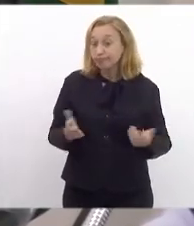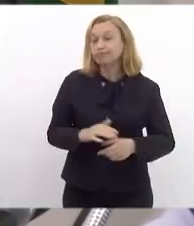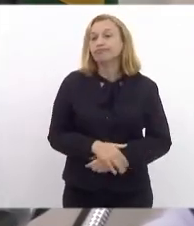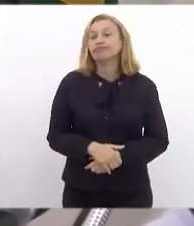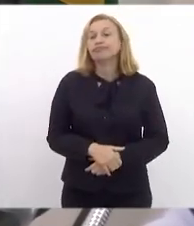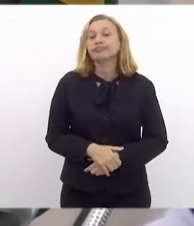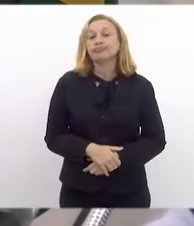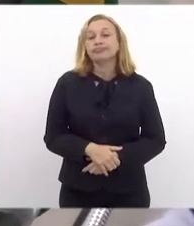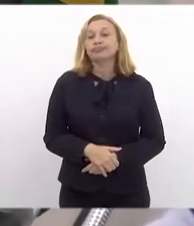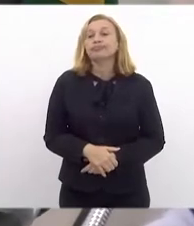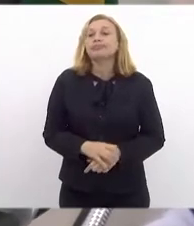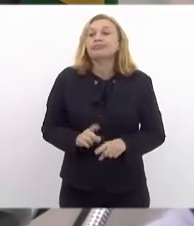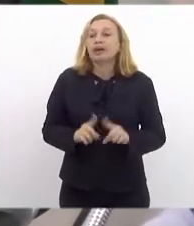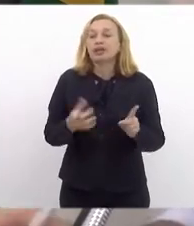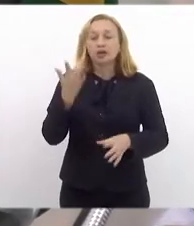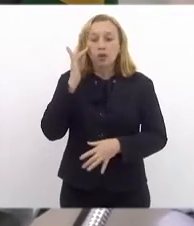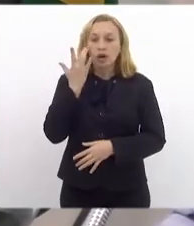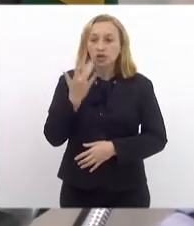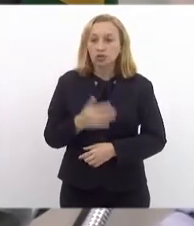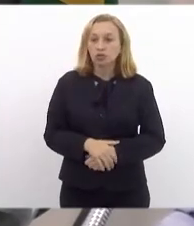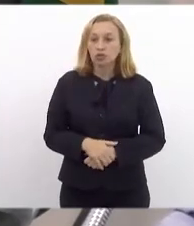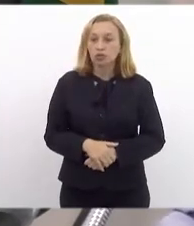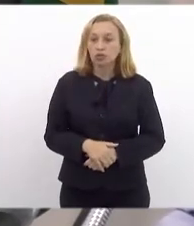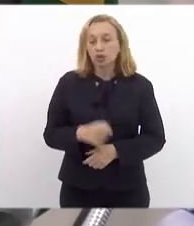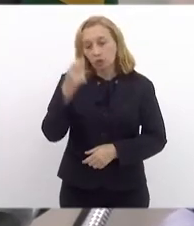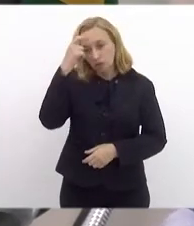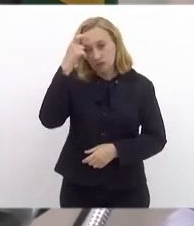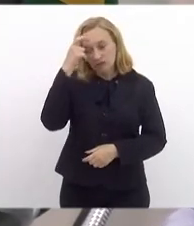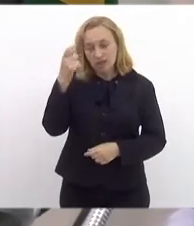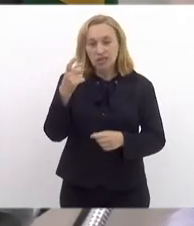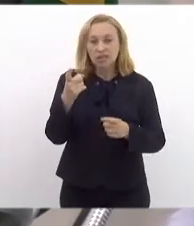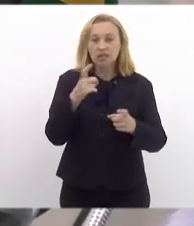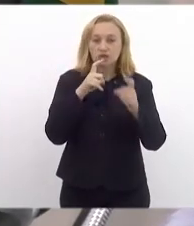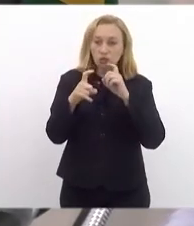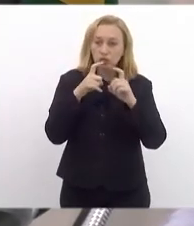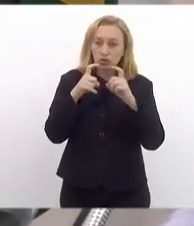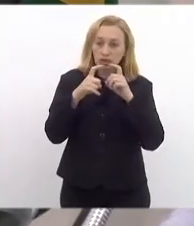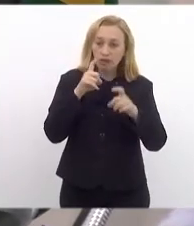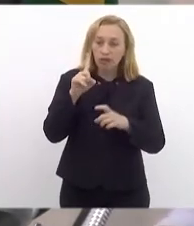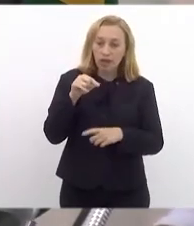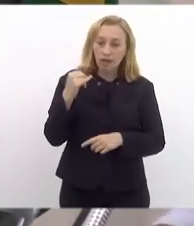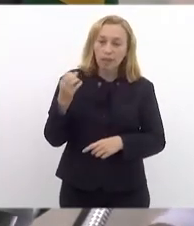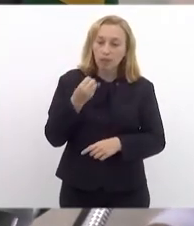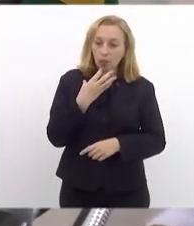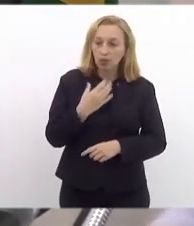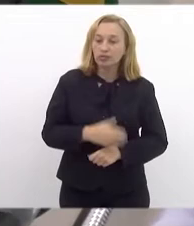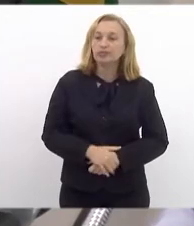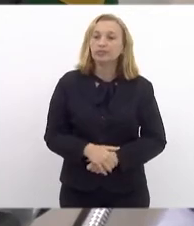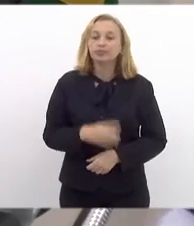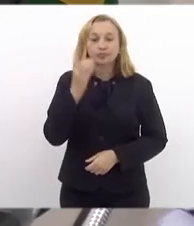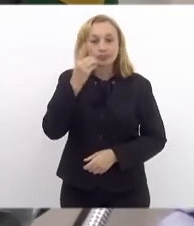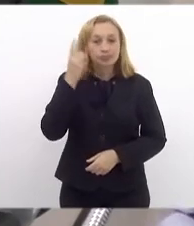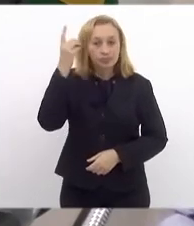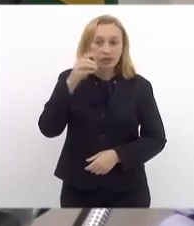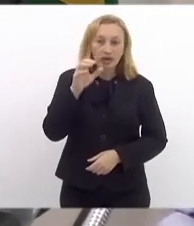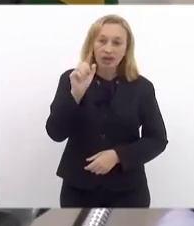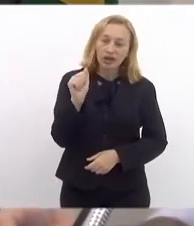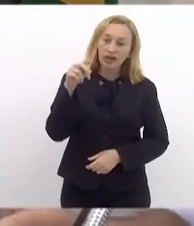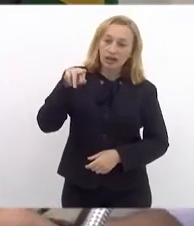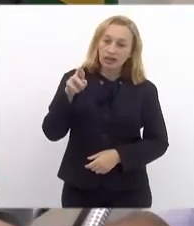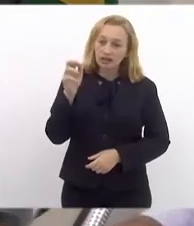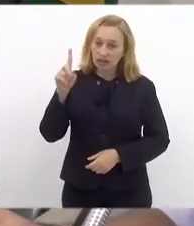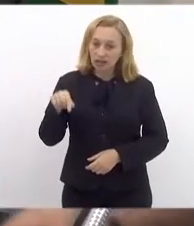Legislativo mas eu acho que o Consenso a discussão é sempre boa Deputado André Correia